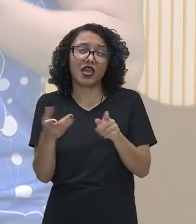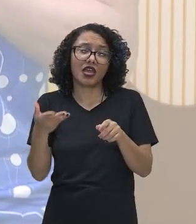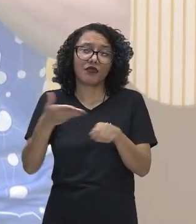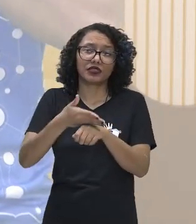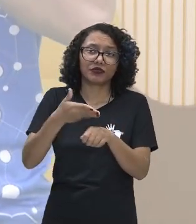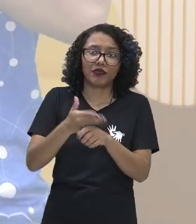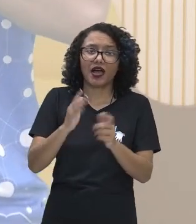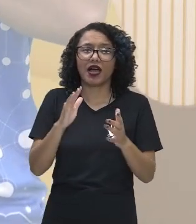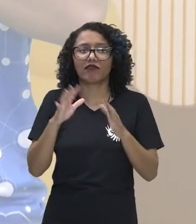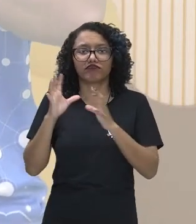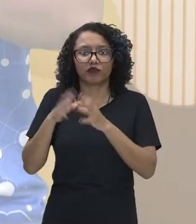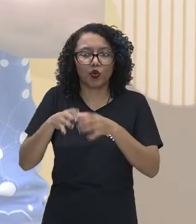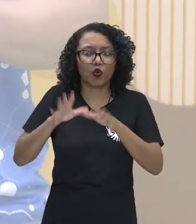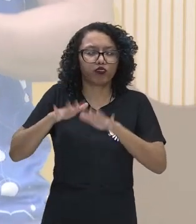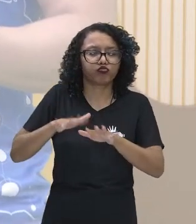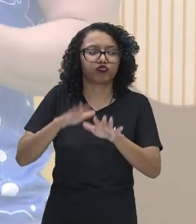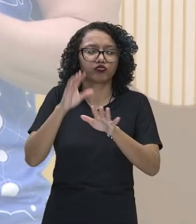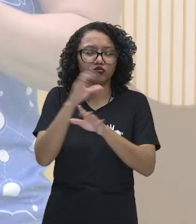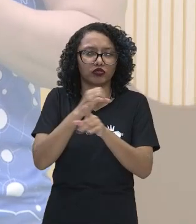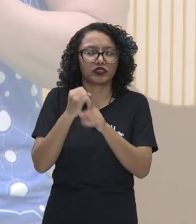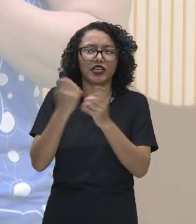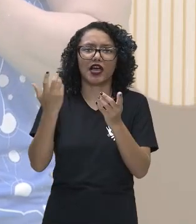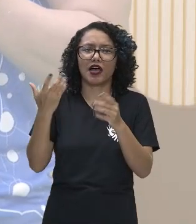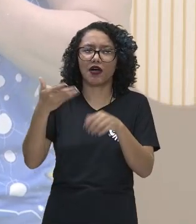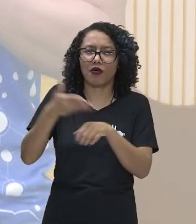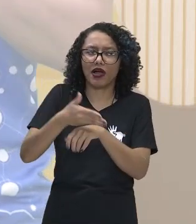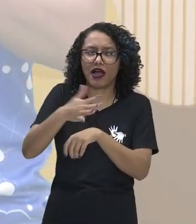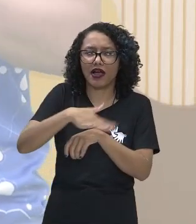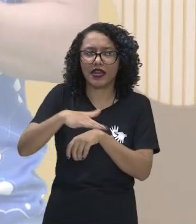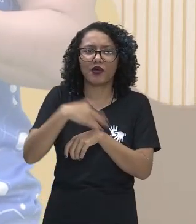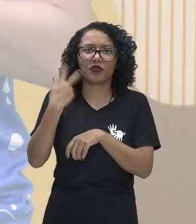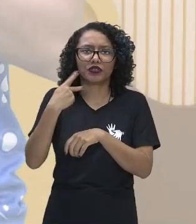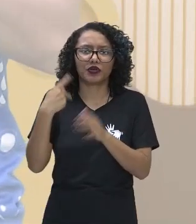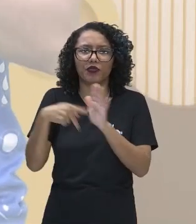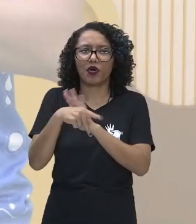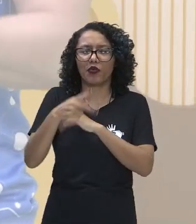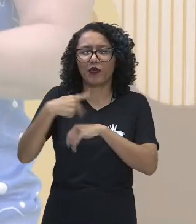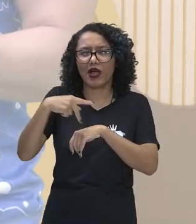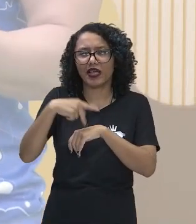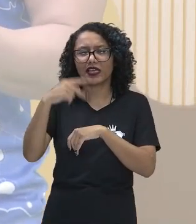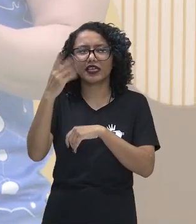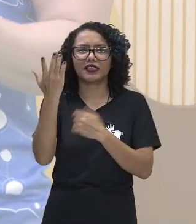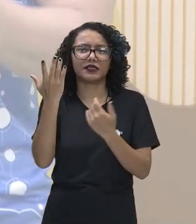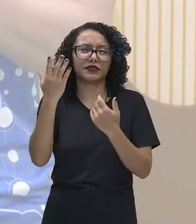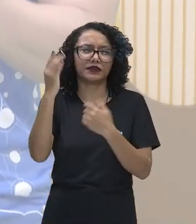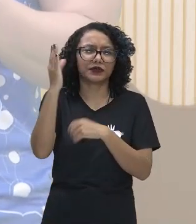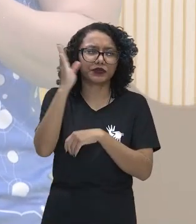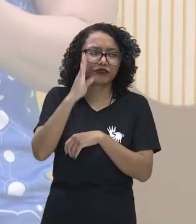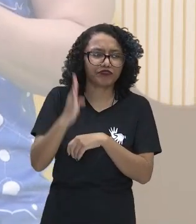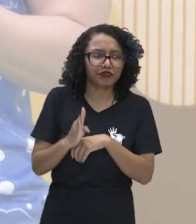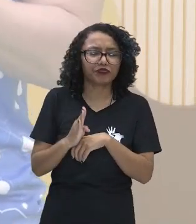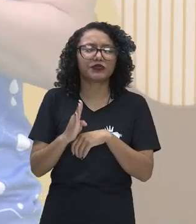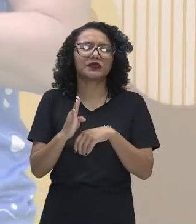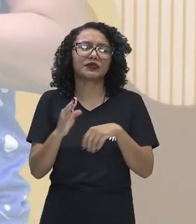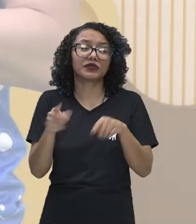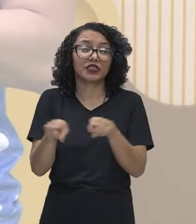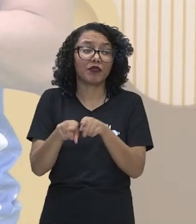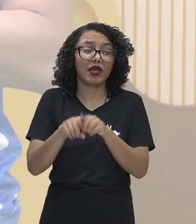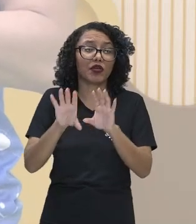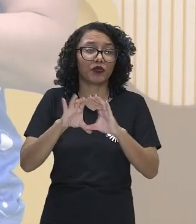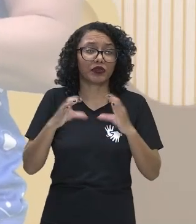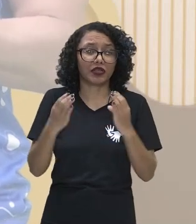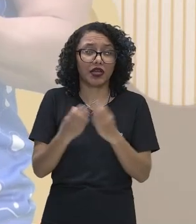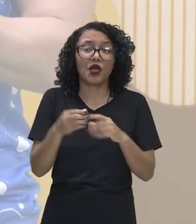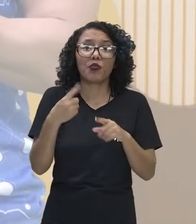sociais, participar da vida política do nosso país, do seu município, da sua comunidade, se às vezes a prioridade